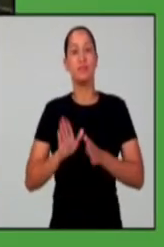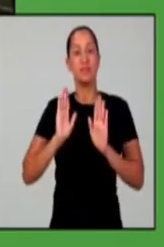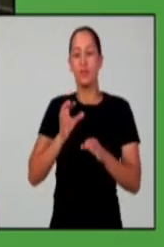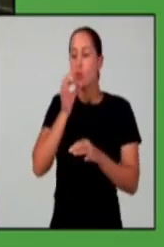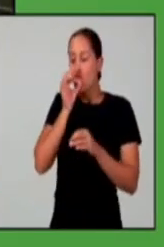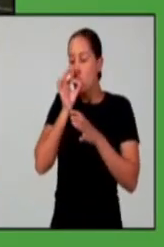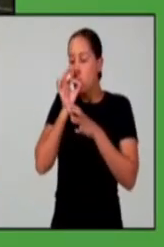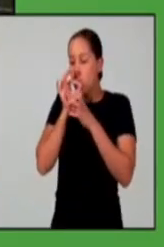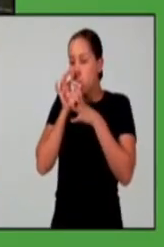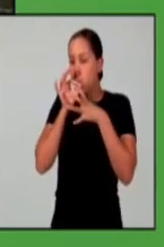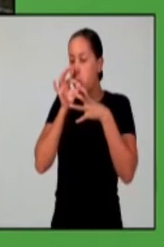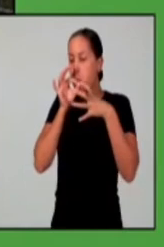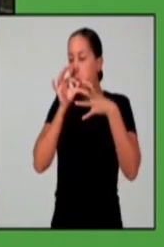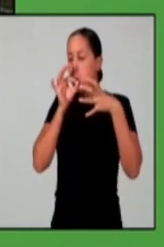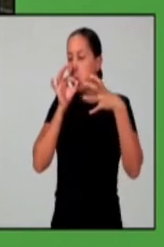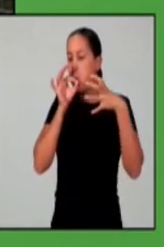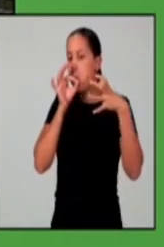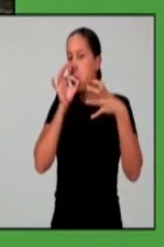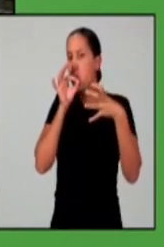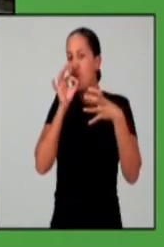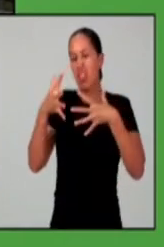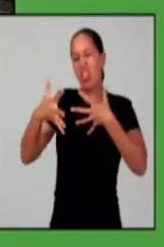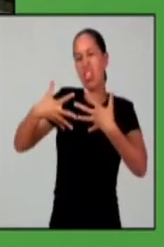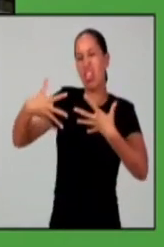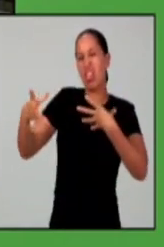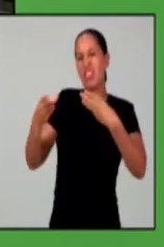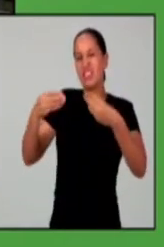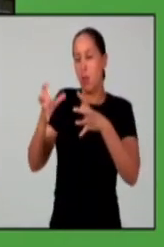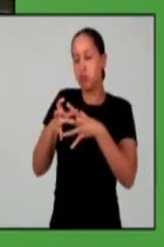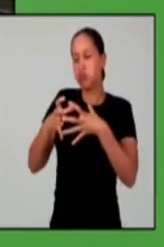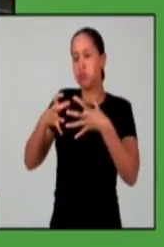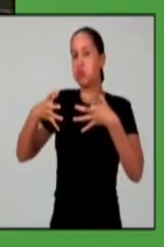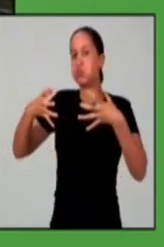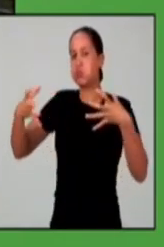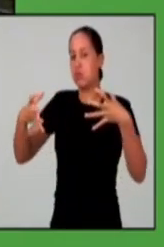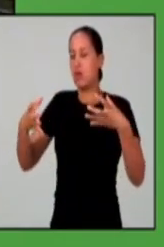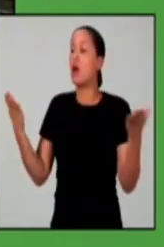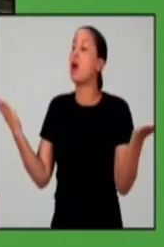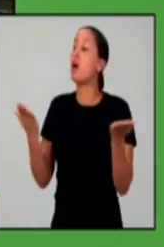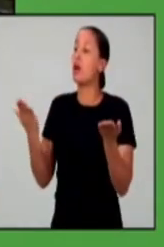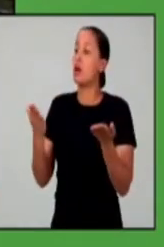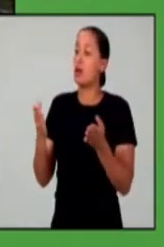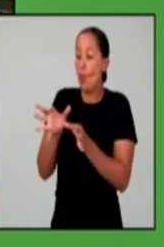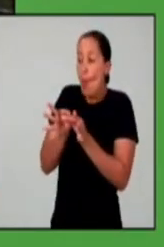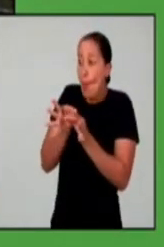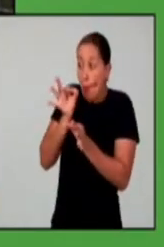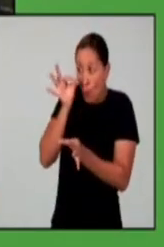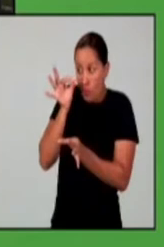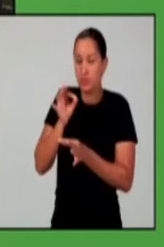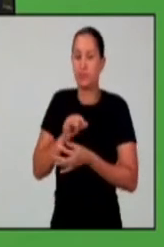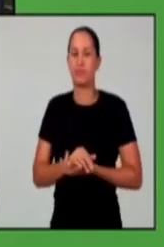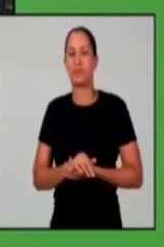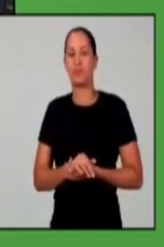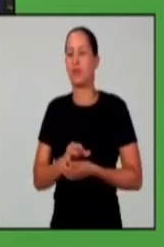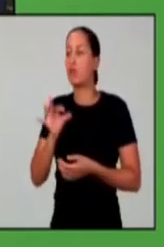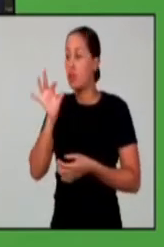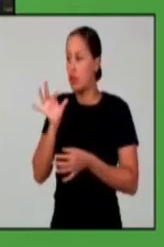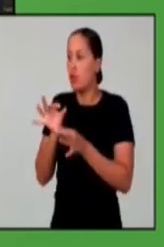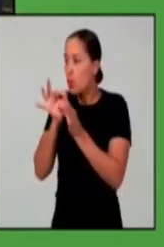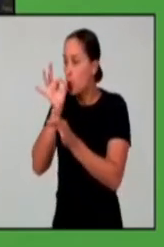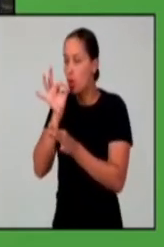Quando você sopra a bexiga, como as paredes dela são elásticas, ela expande. Agora, Camila, empresta o canudinho.